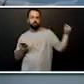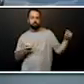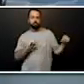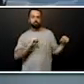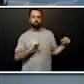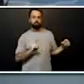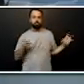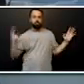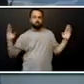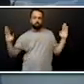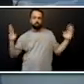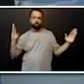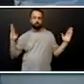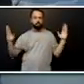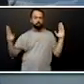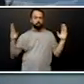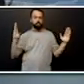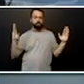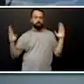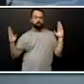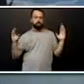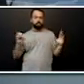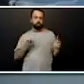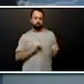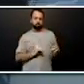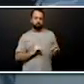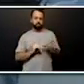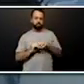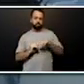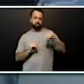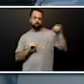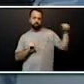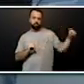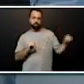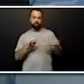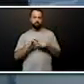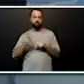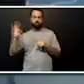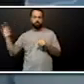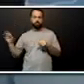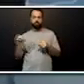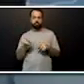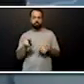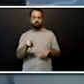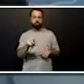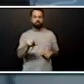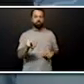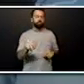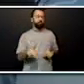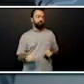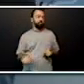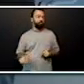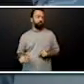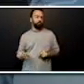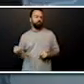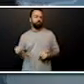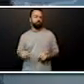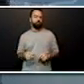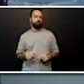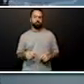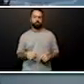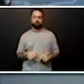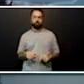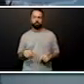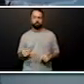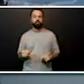lados opostos em relação ao zero. Falando matematicamente, são